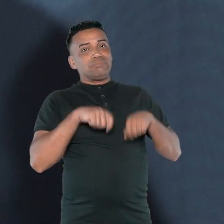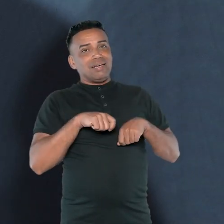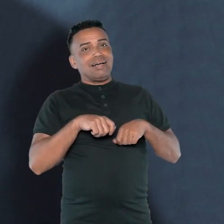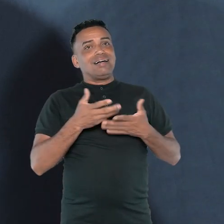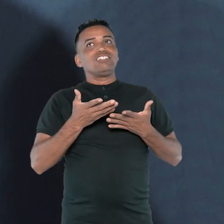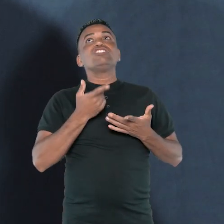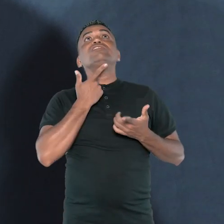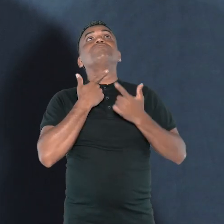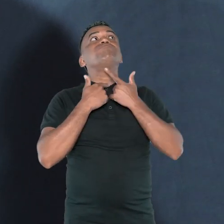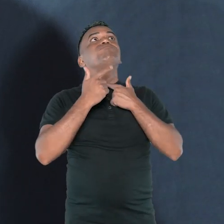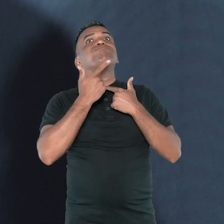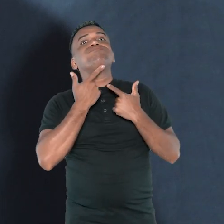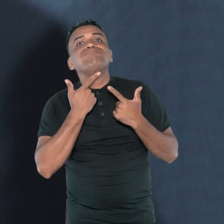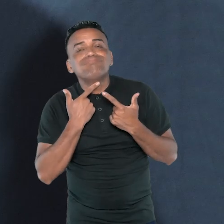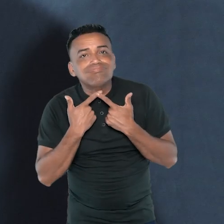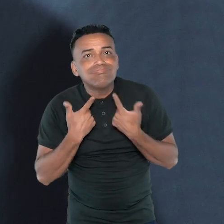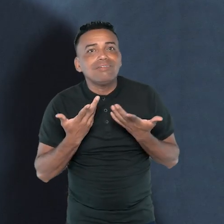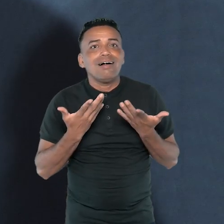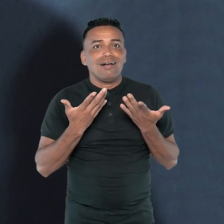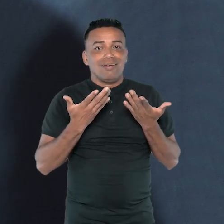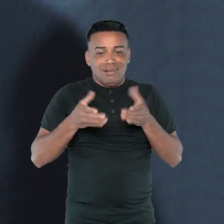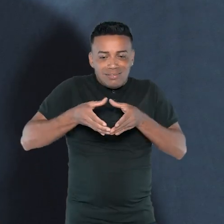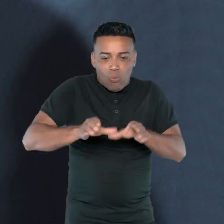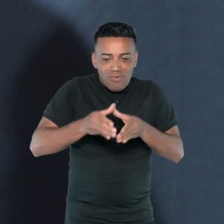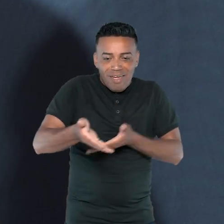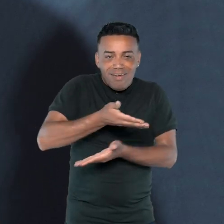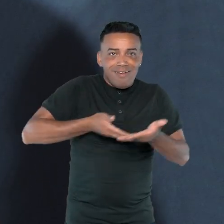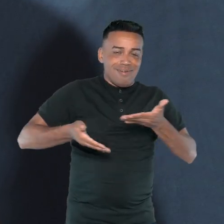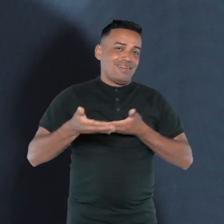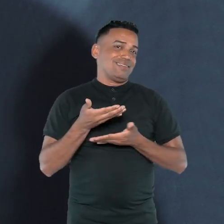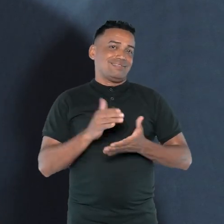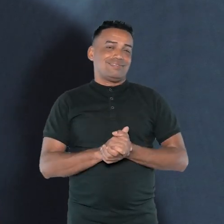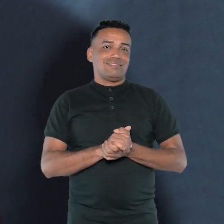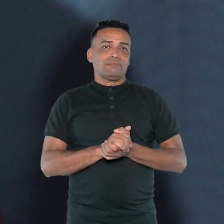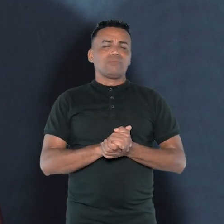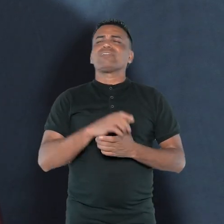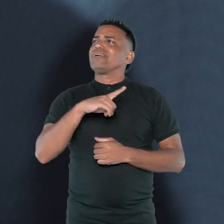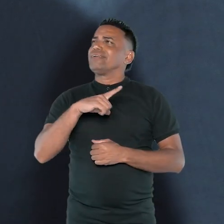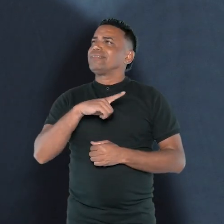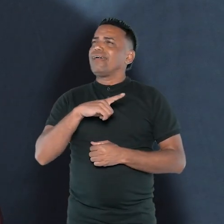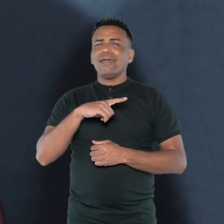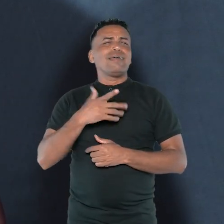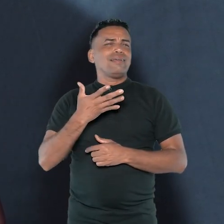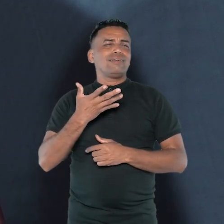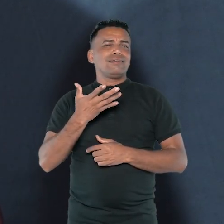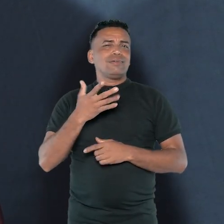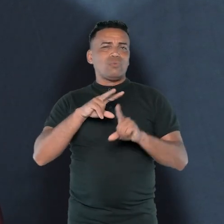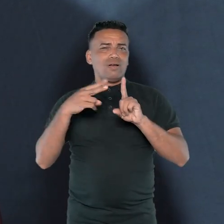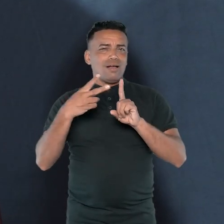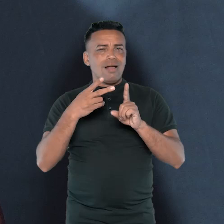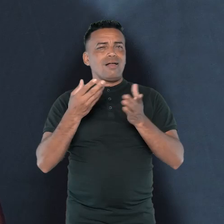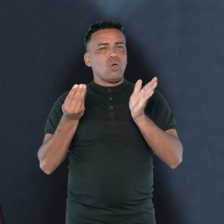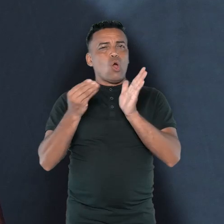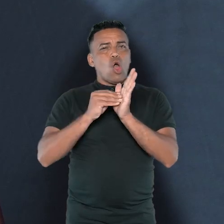mais desejantes de exercer essa lida com o outro. Tem até um ponto que eu até cito um pouco,